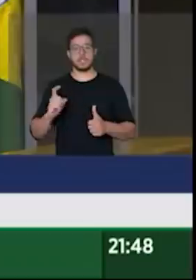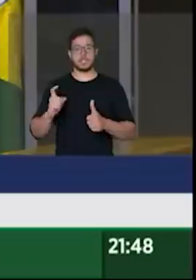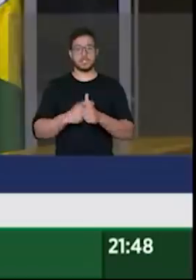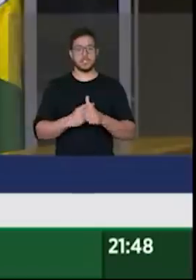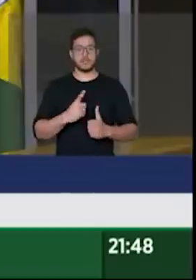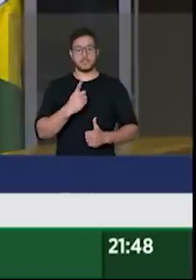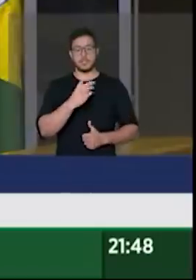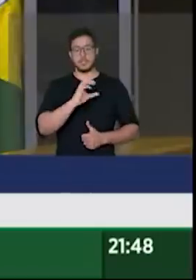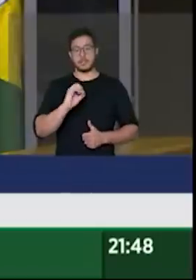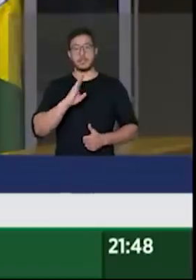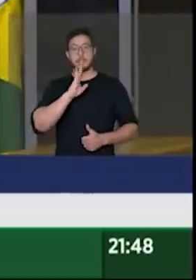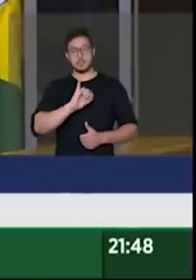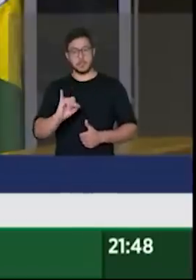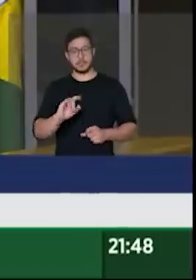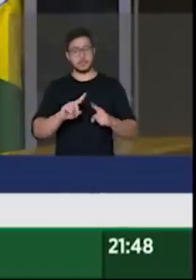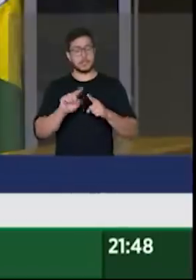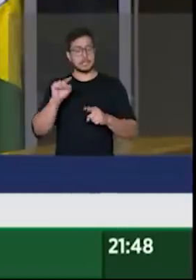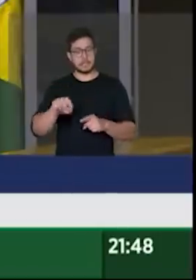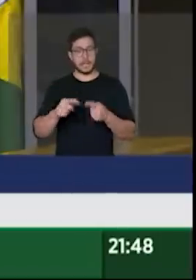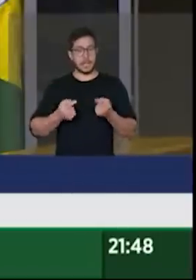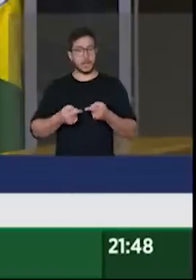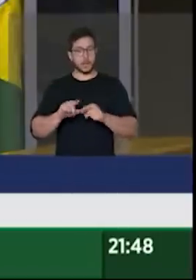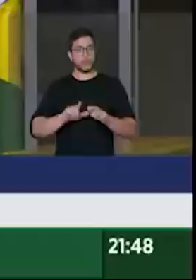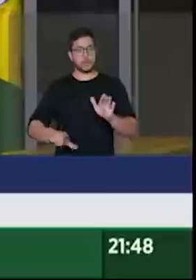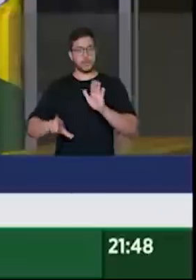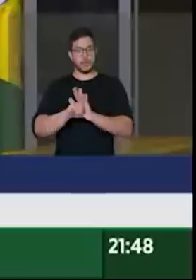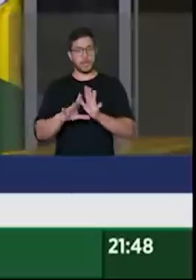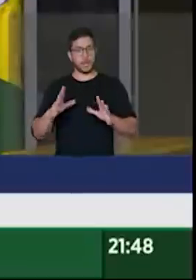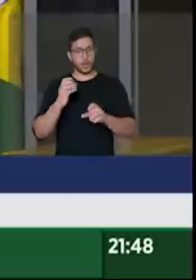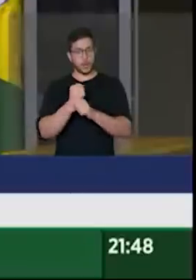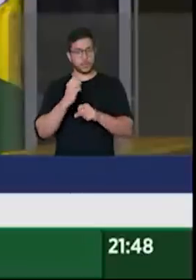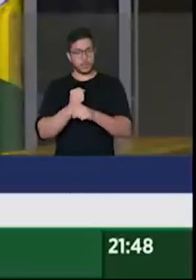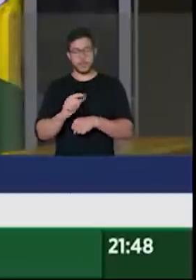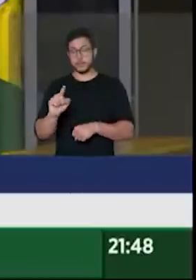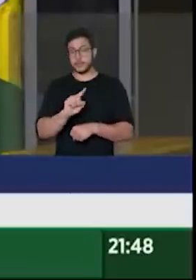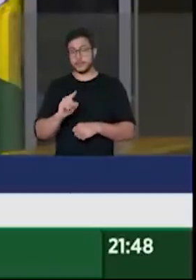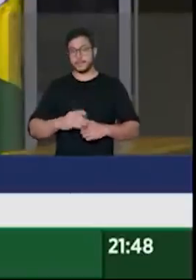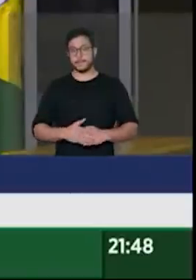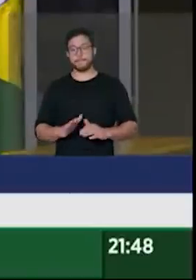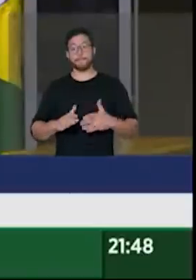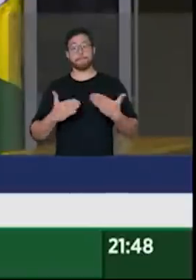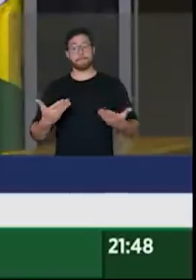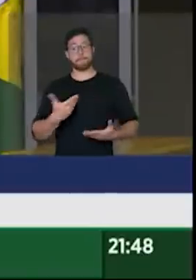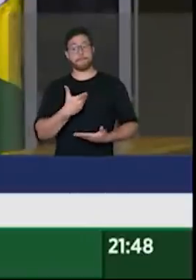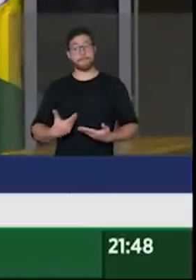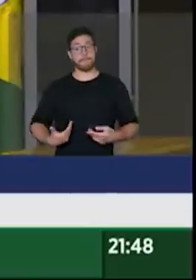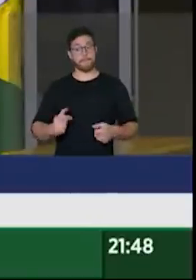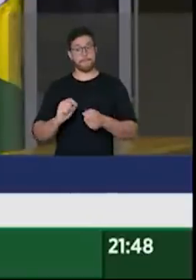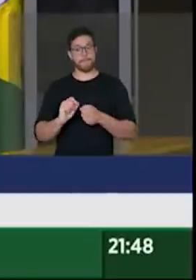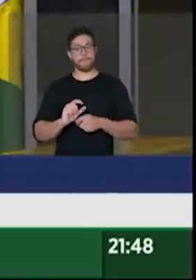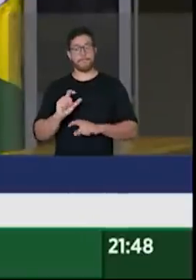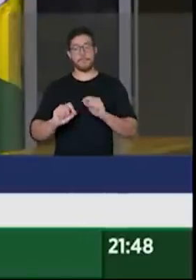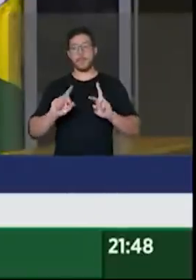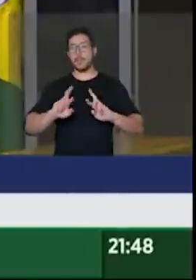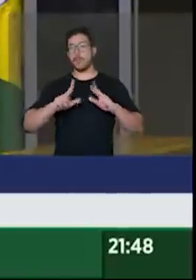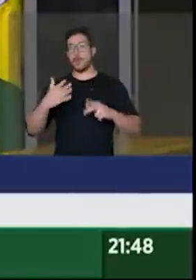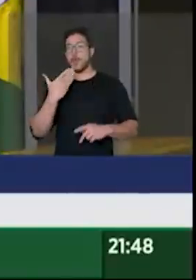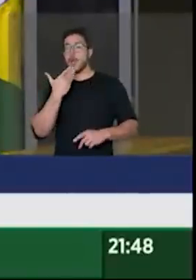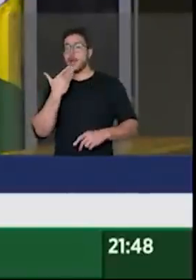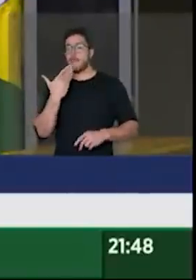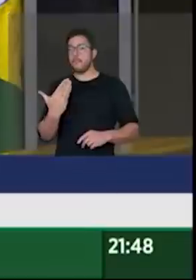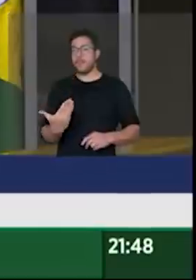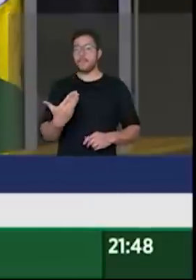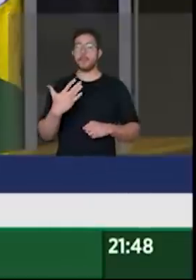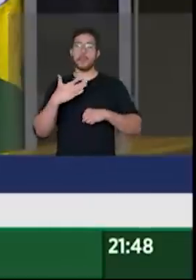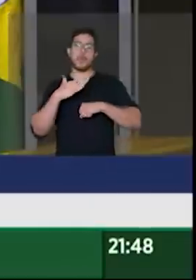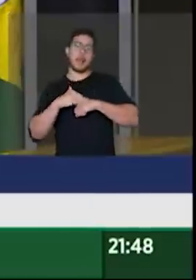nem ela ousou atentar contra as leis orçamentárias do nosso país. O que o governo está fazendo não é favor, não é bondade,